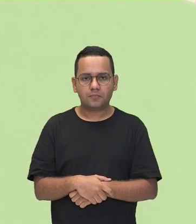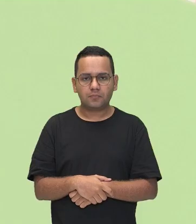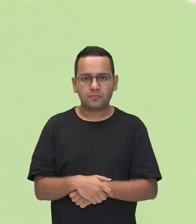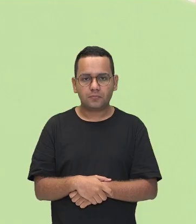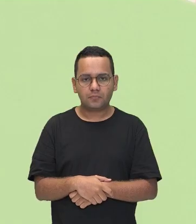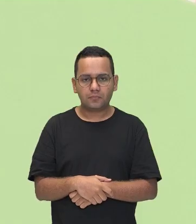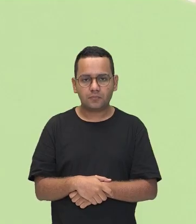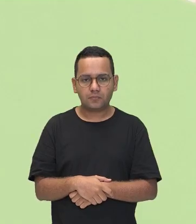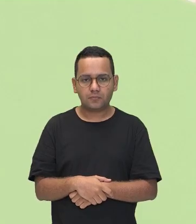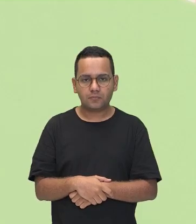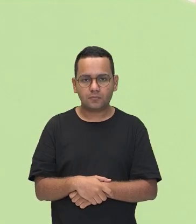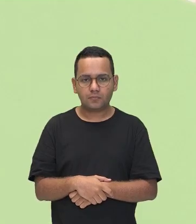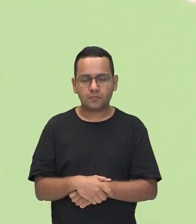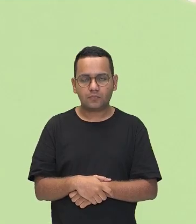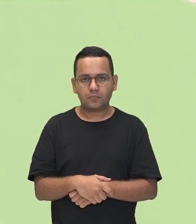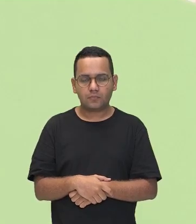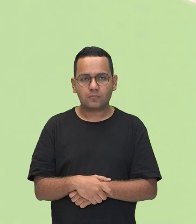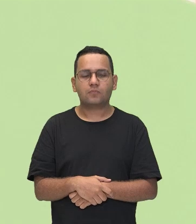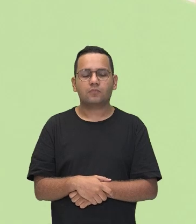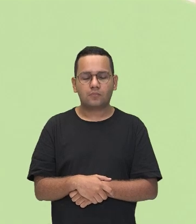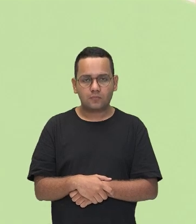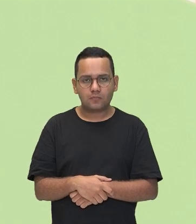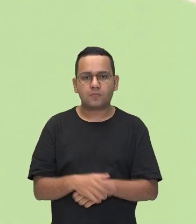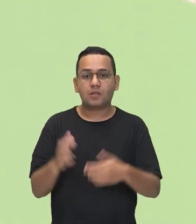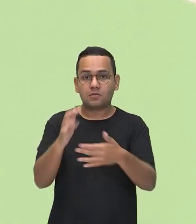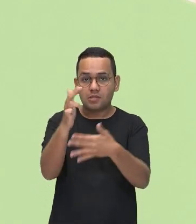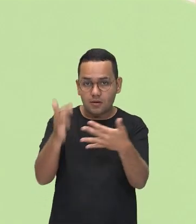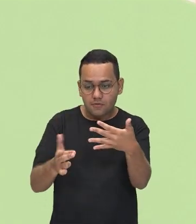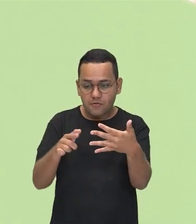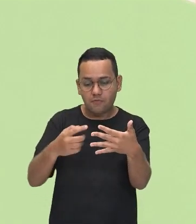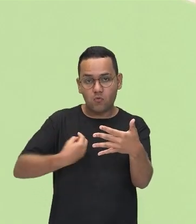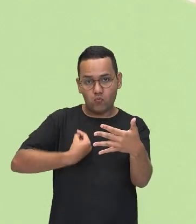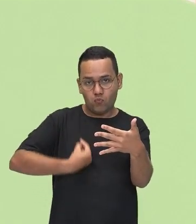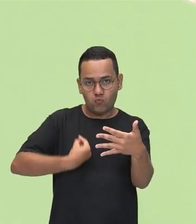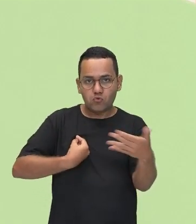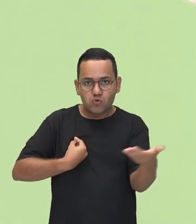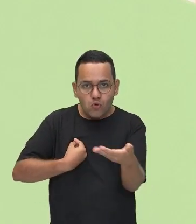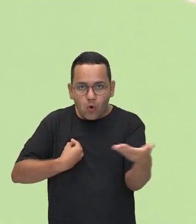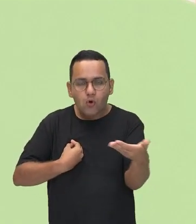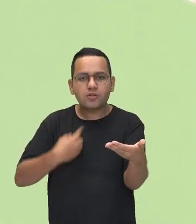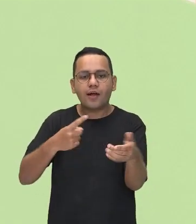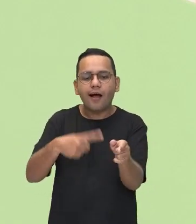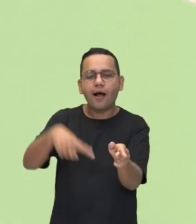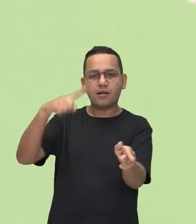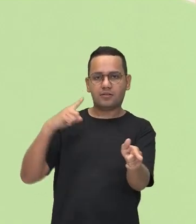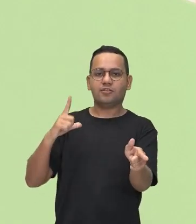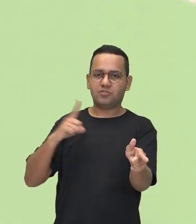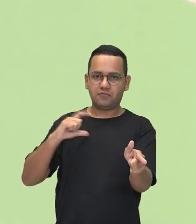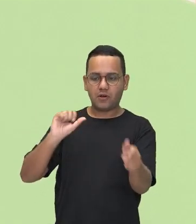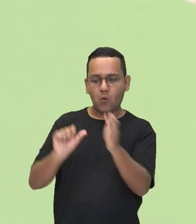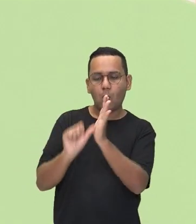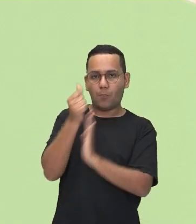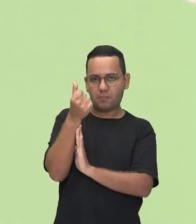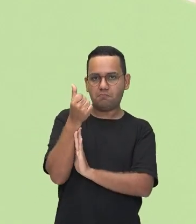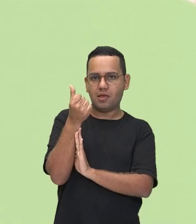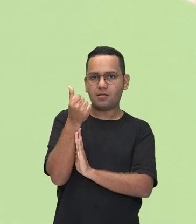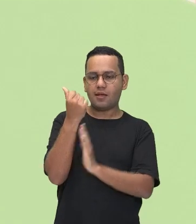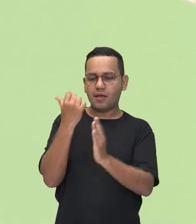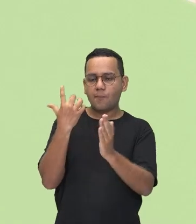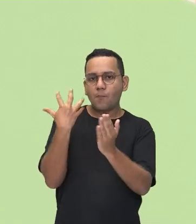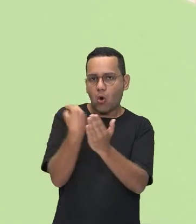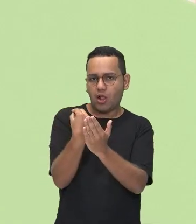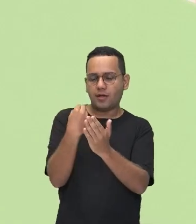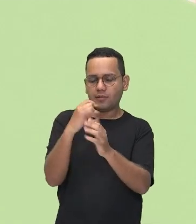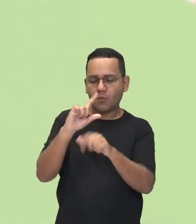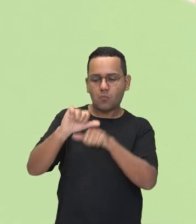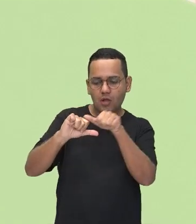originados, eles evoluíram a partir de um ancestral comum. E tiveram várias teorias que